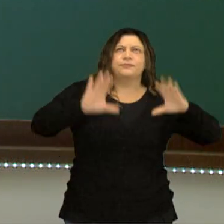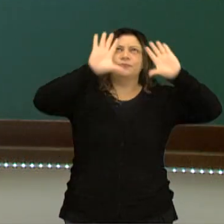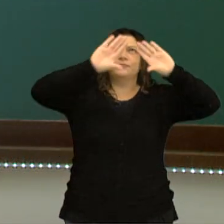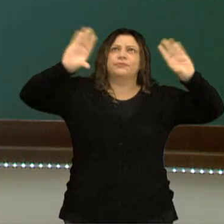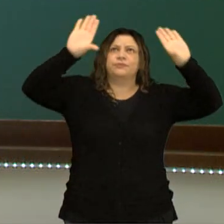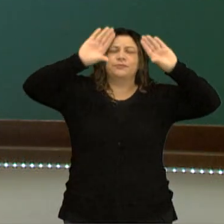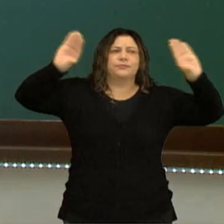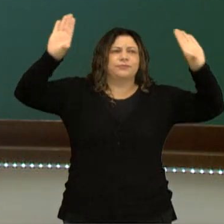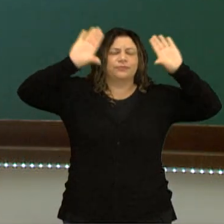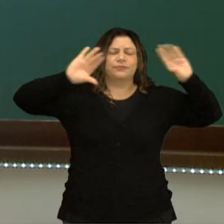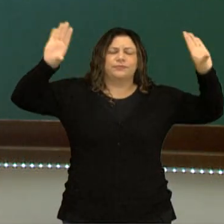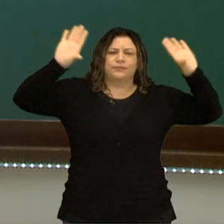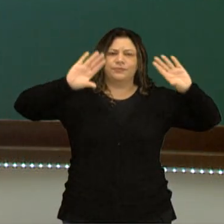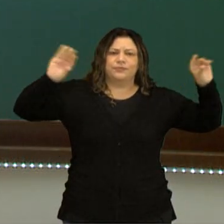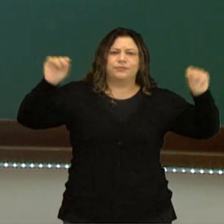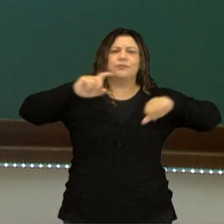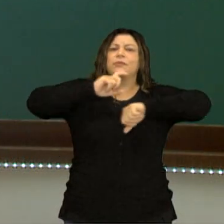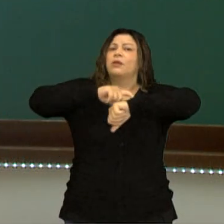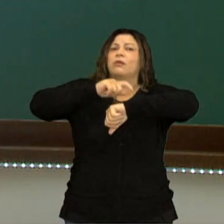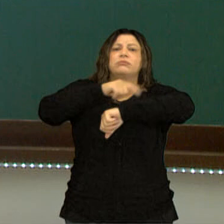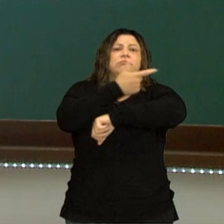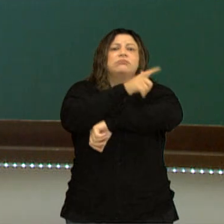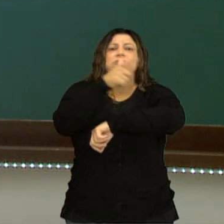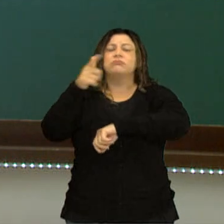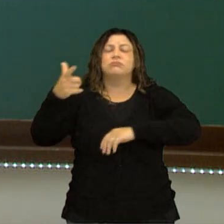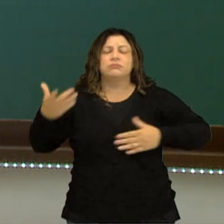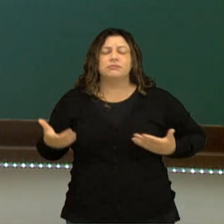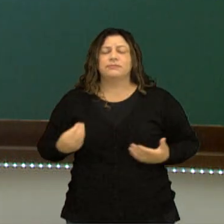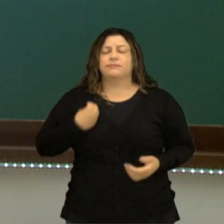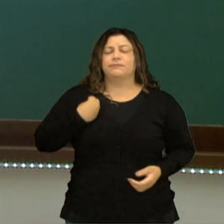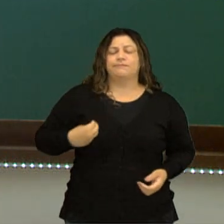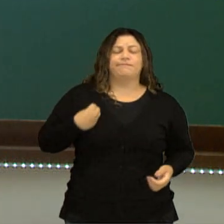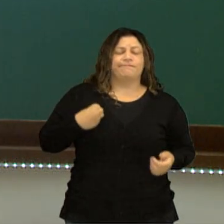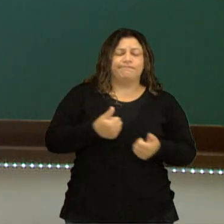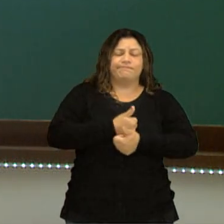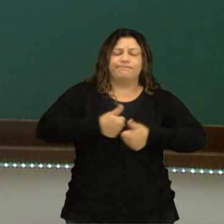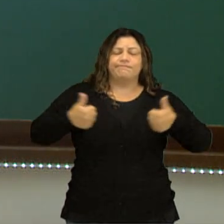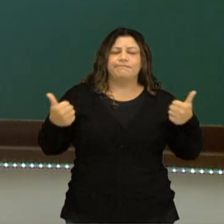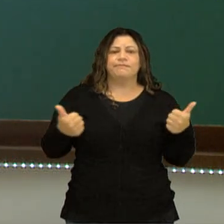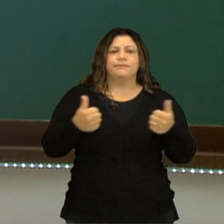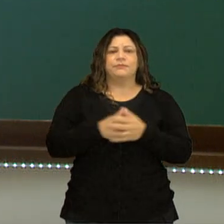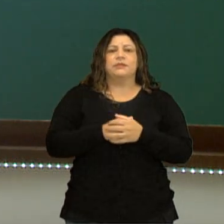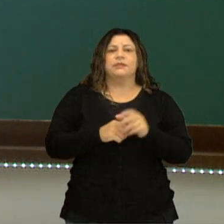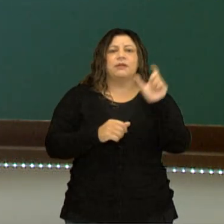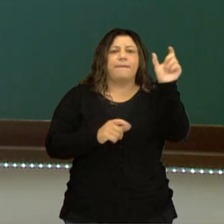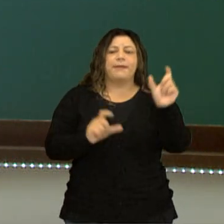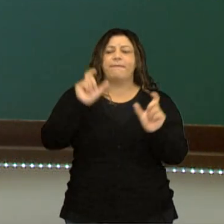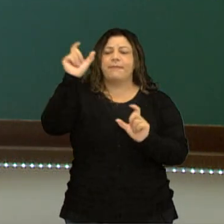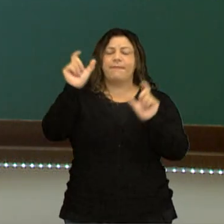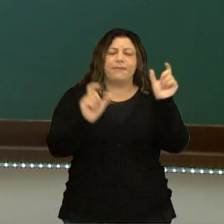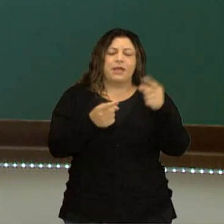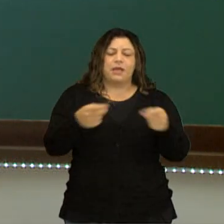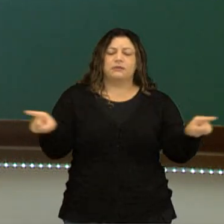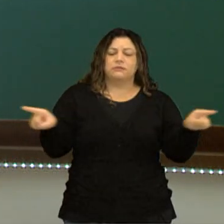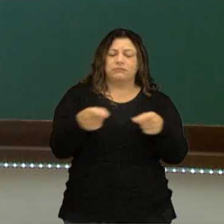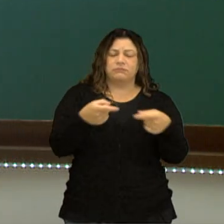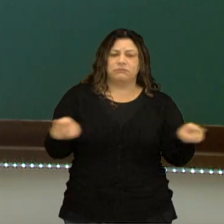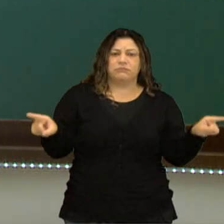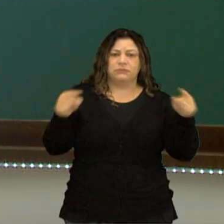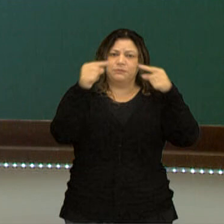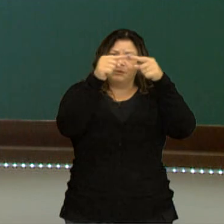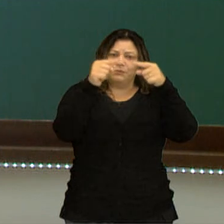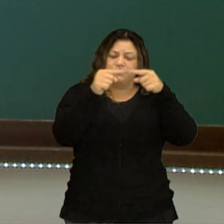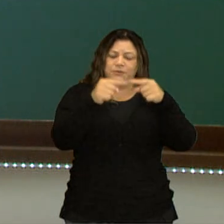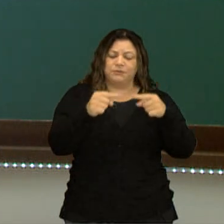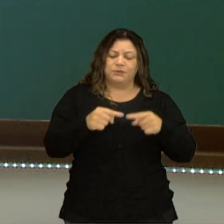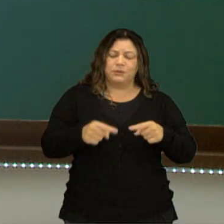a vida é uma boa. Então aqui eu tenho uma função poética porque eu tenho um trabalho com as palavras, eu tenho musicalidade e